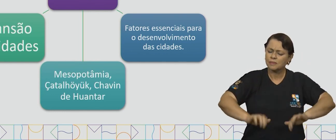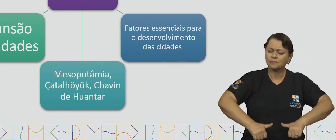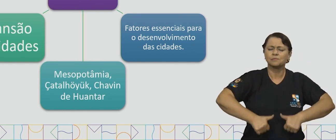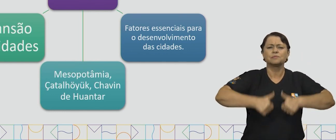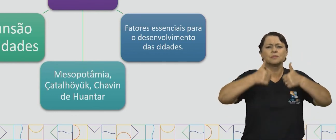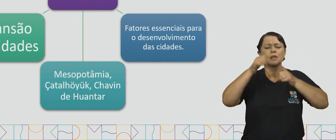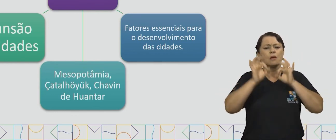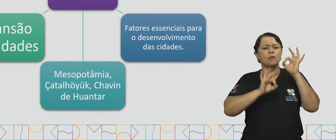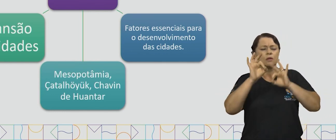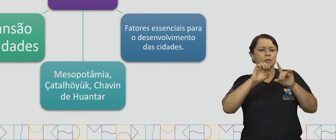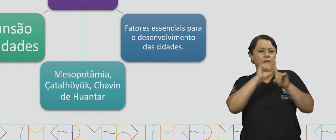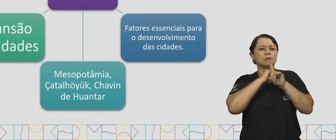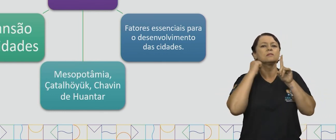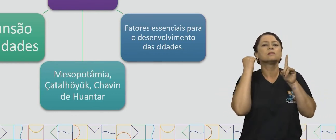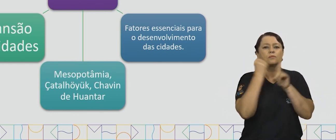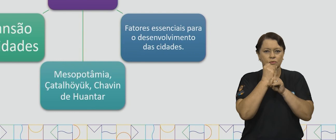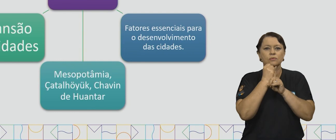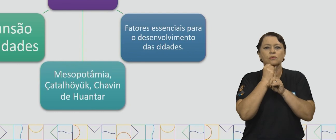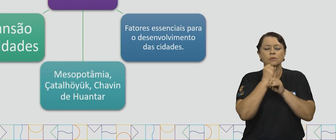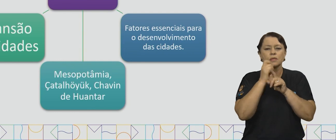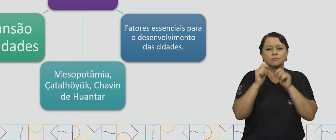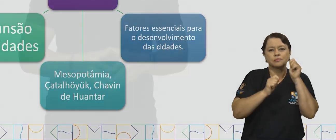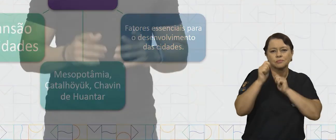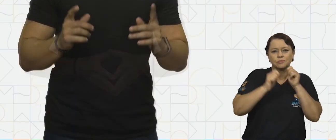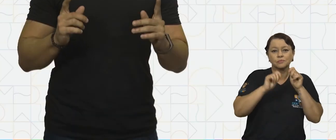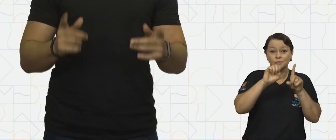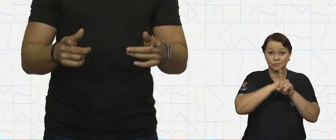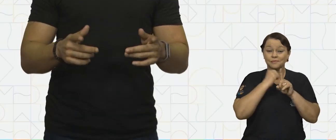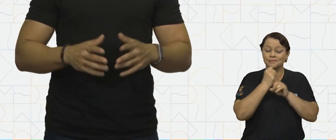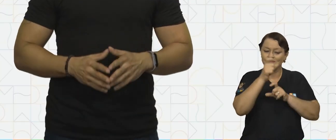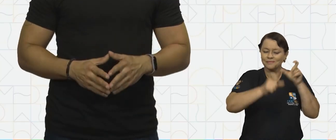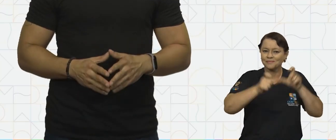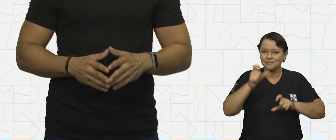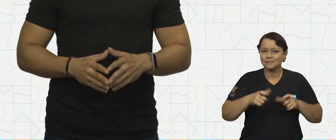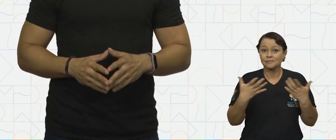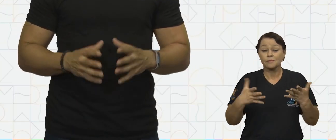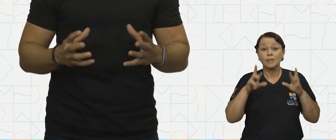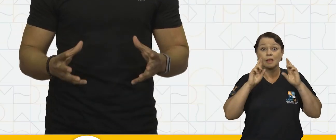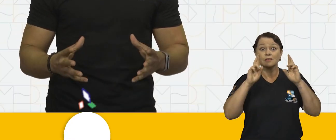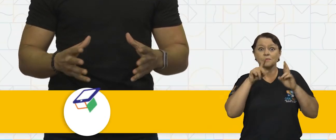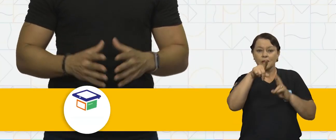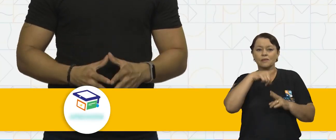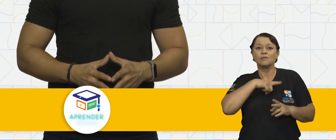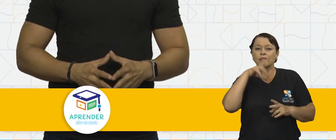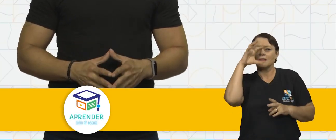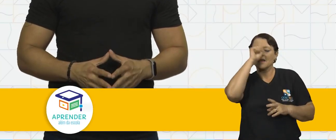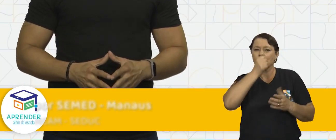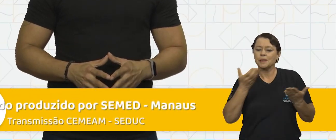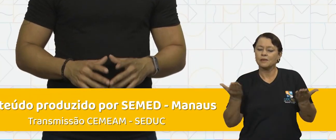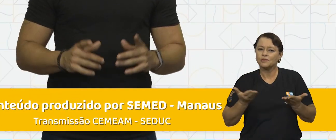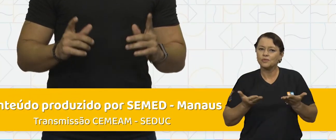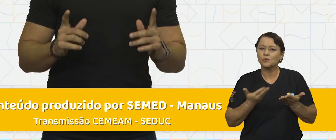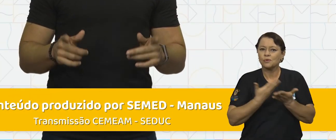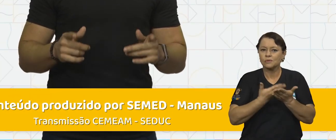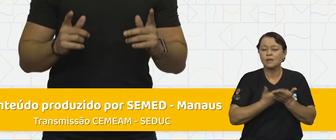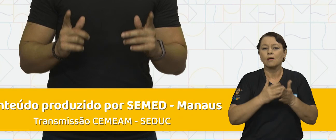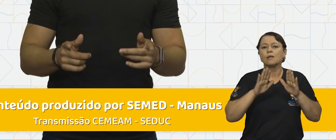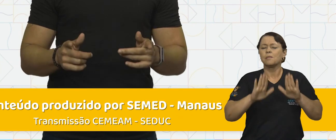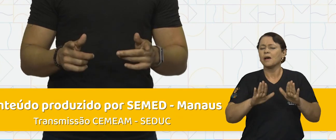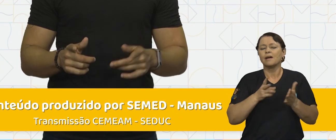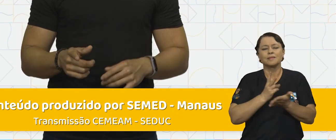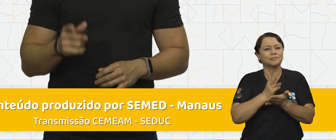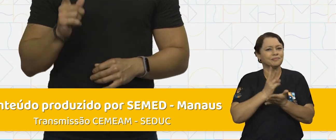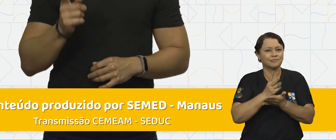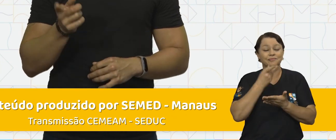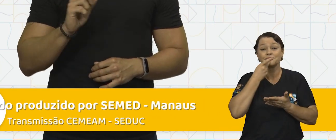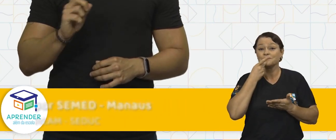melhor organização social e controle da sociedade. Espero que você tenha aprendido muito na nossa aula de hoje. Mas, como